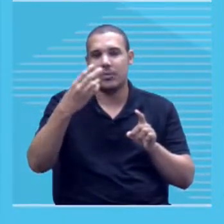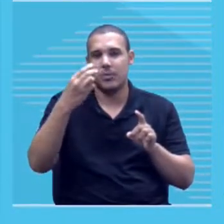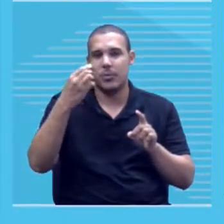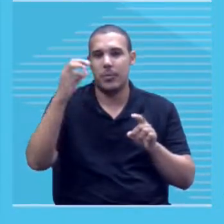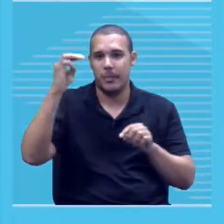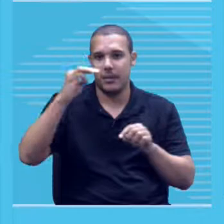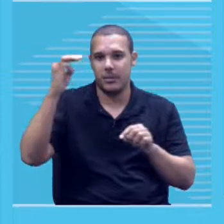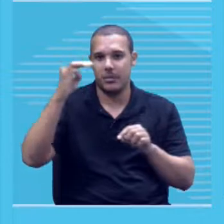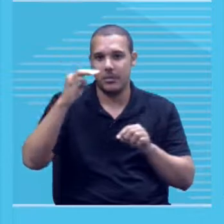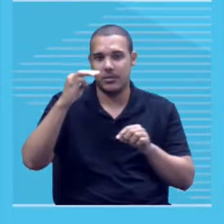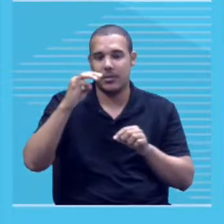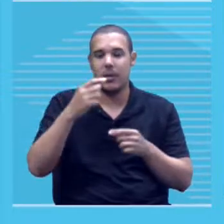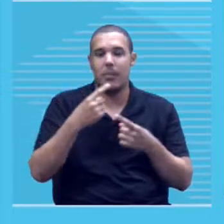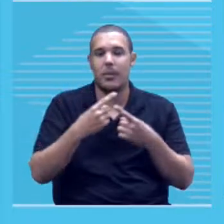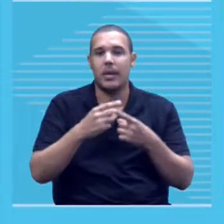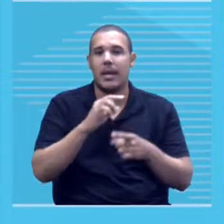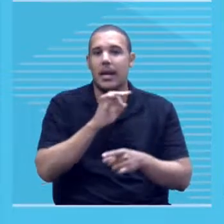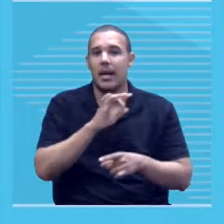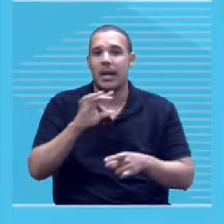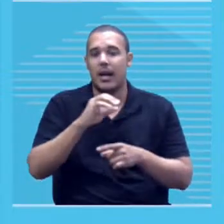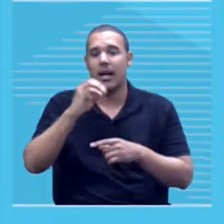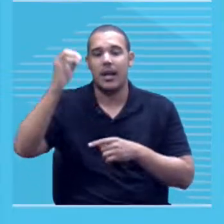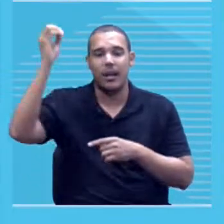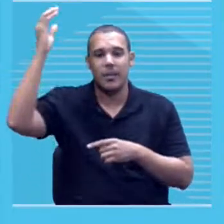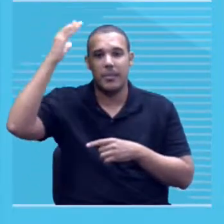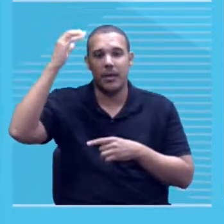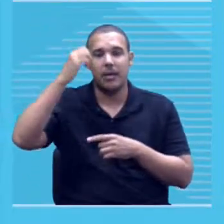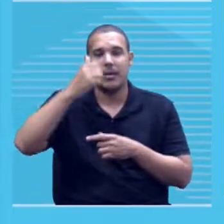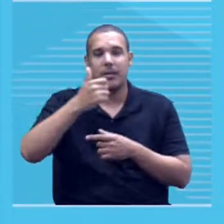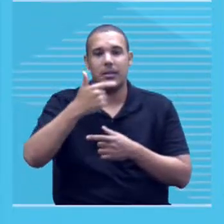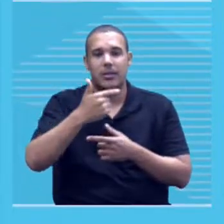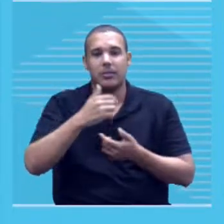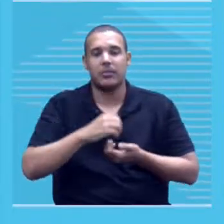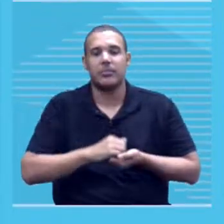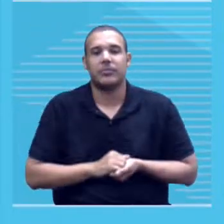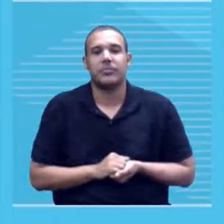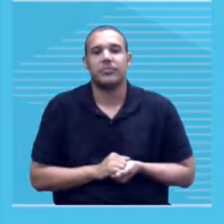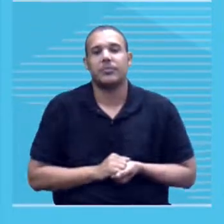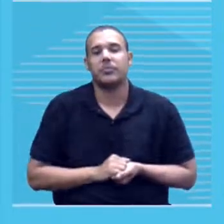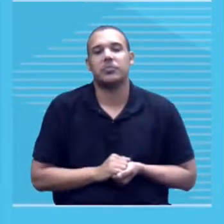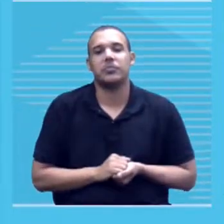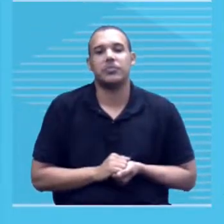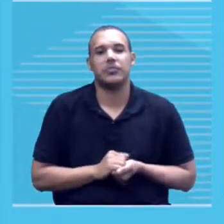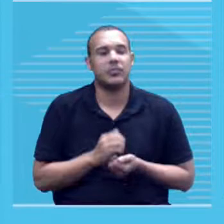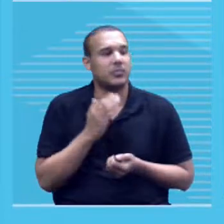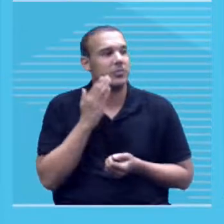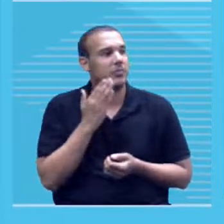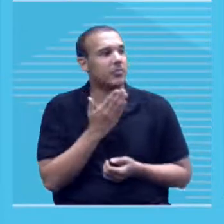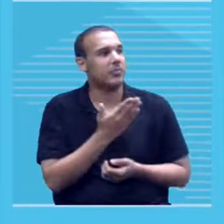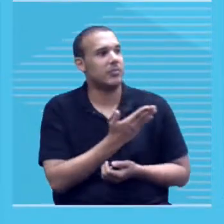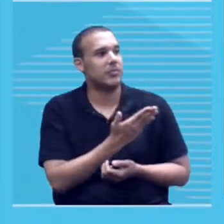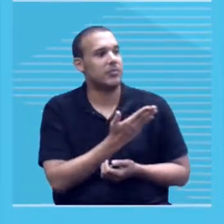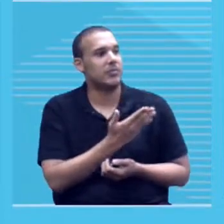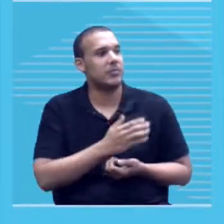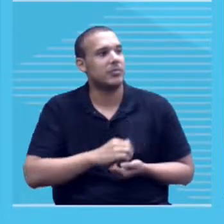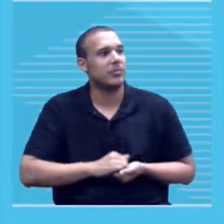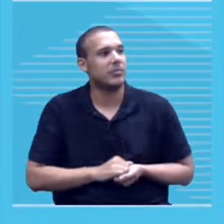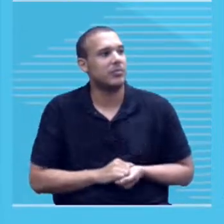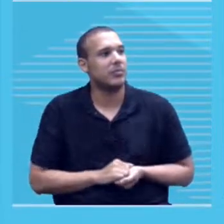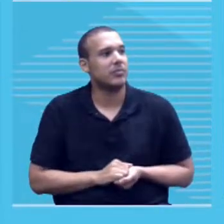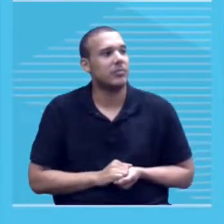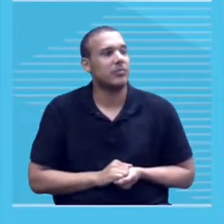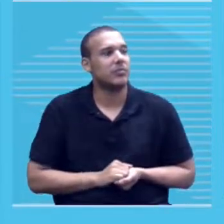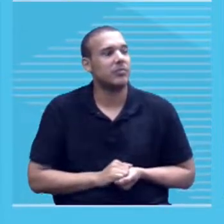Porque cada banho são 12, como a gente falou na leitura da questão. Então, se cada banho são 12, uma pessoa banha 2 vezes, então uma pessoa só